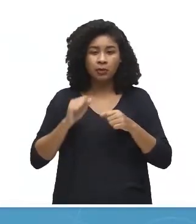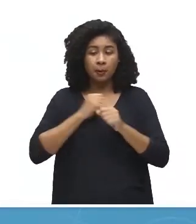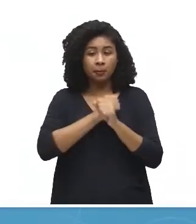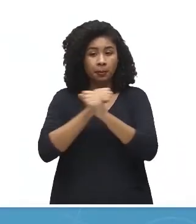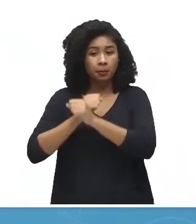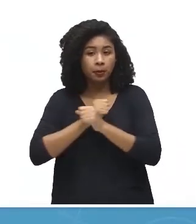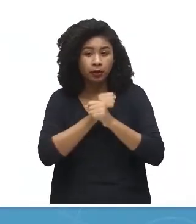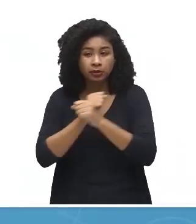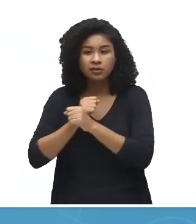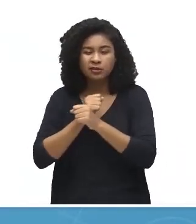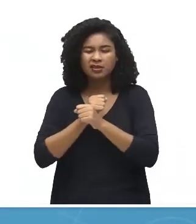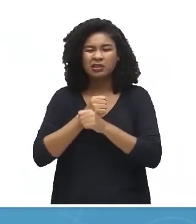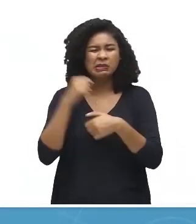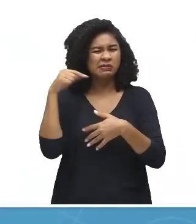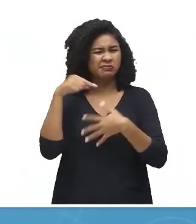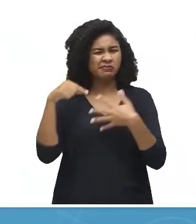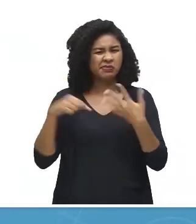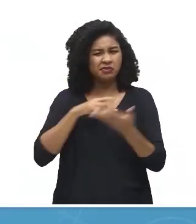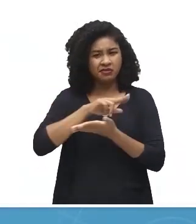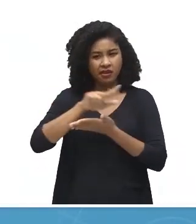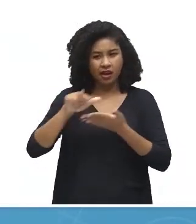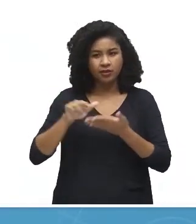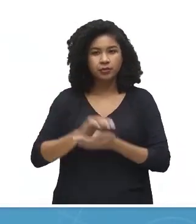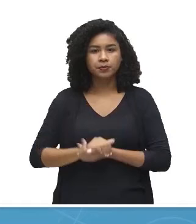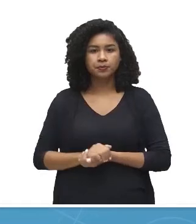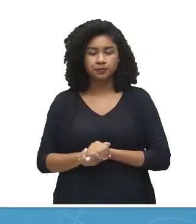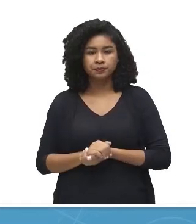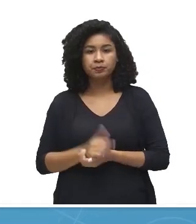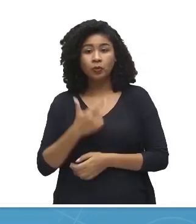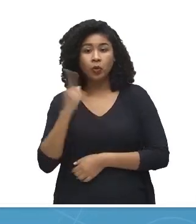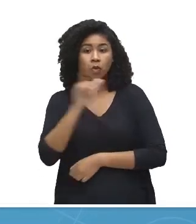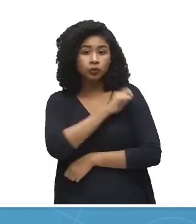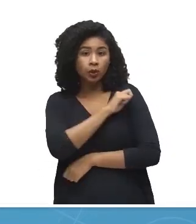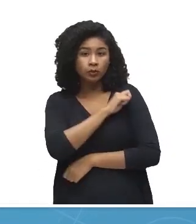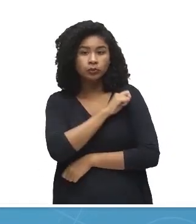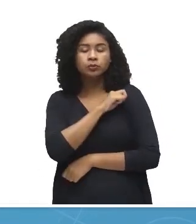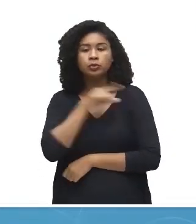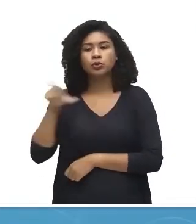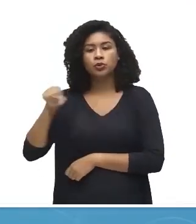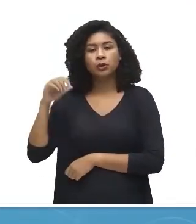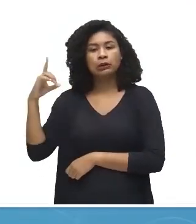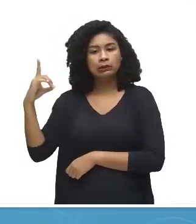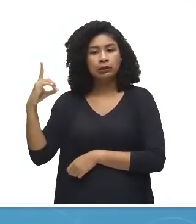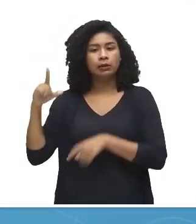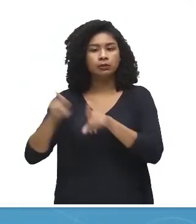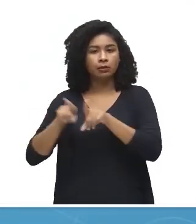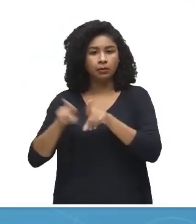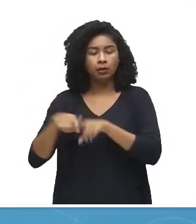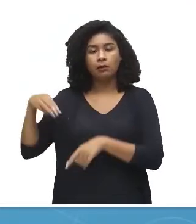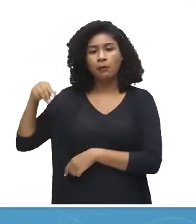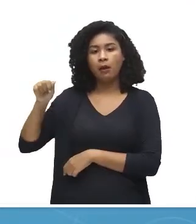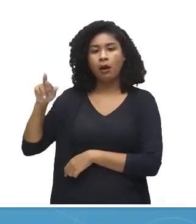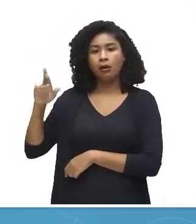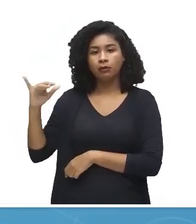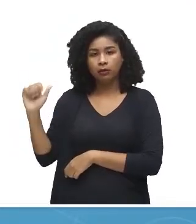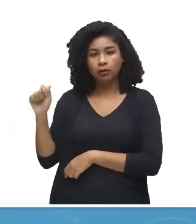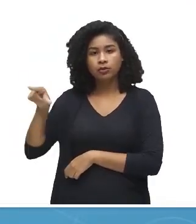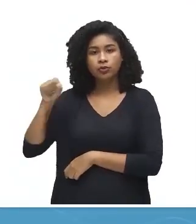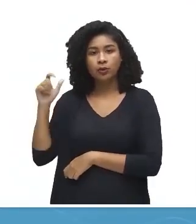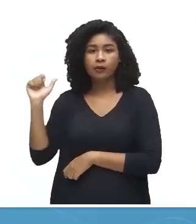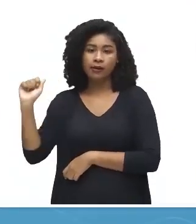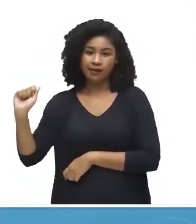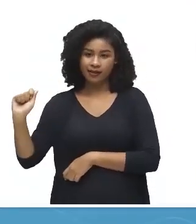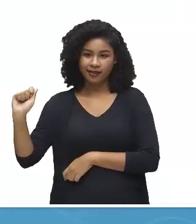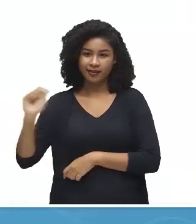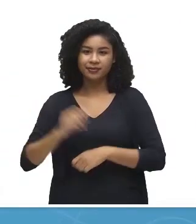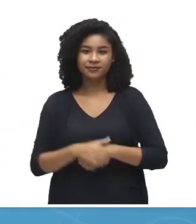O Francinei também marcou a letra D de dado. E a Maria Fernanda colocou ali a letra A, tá? Então, nessa